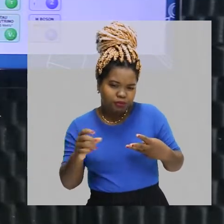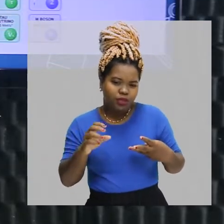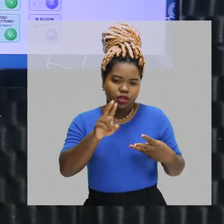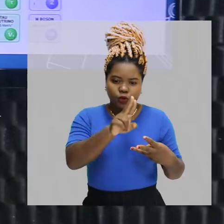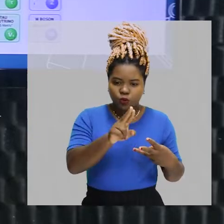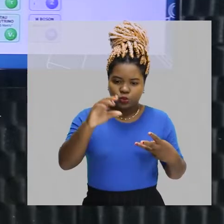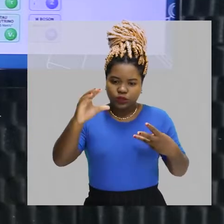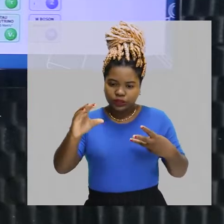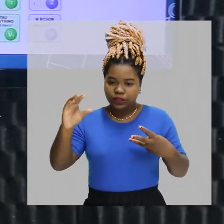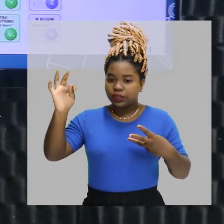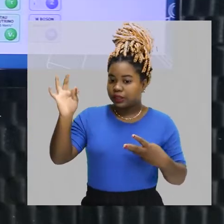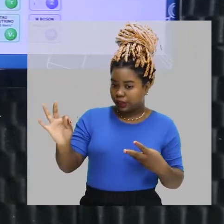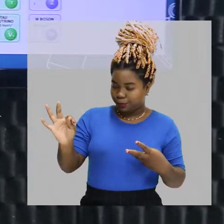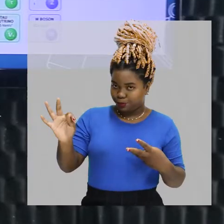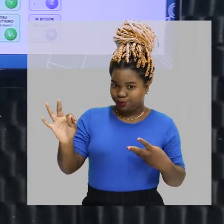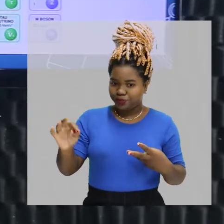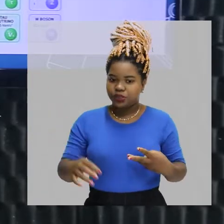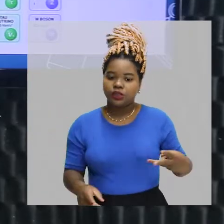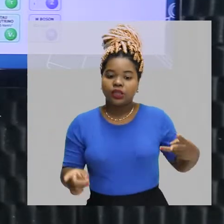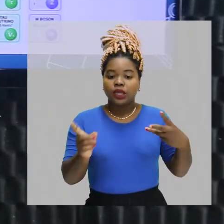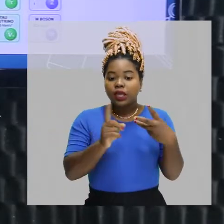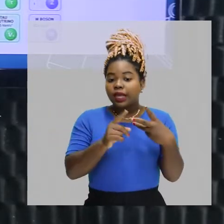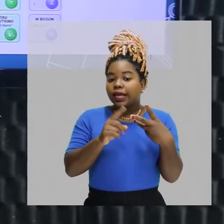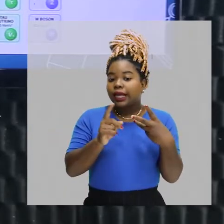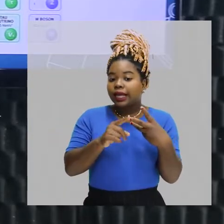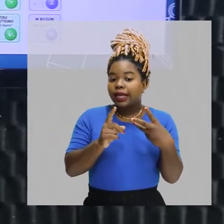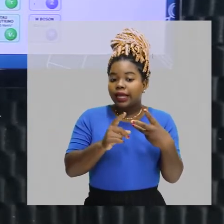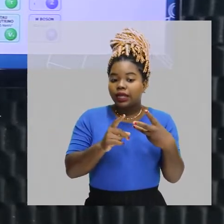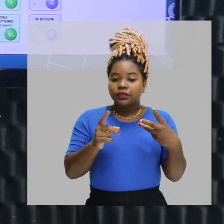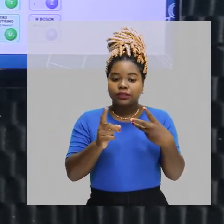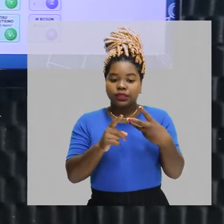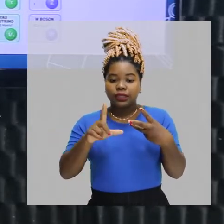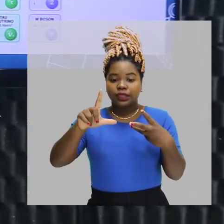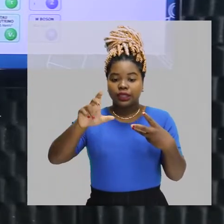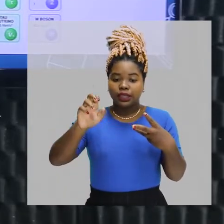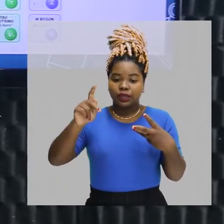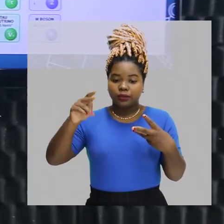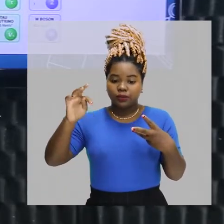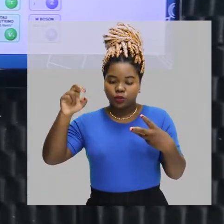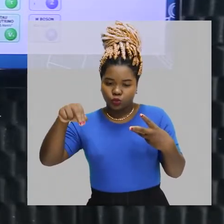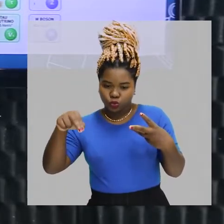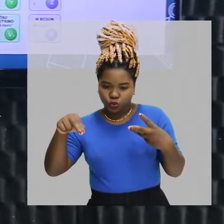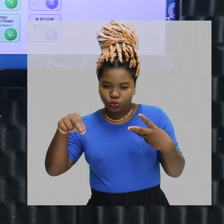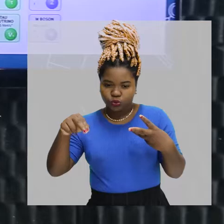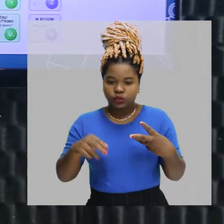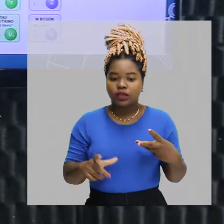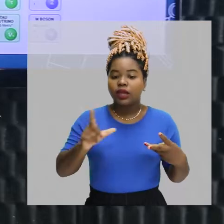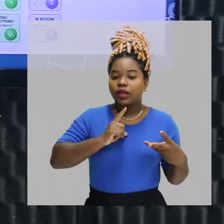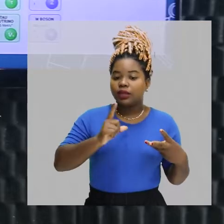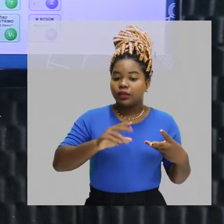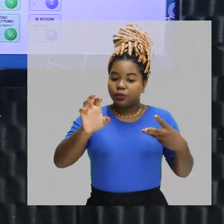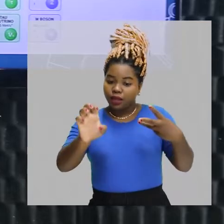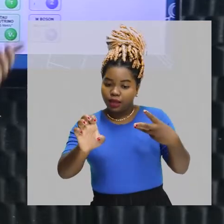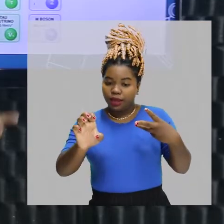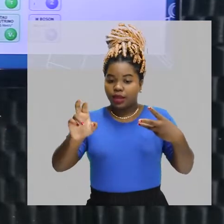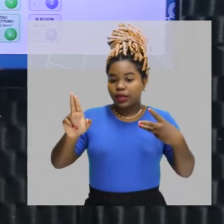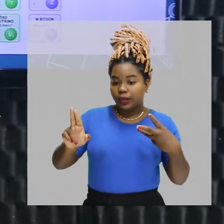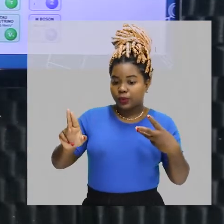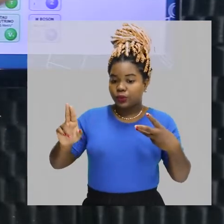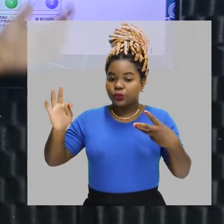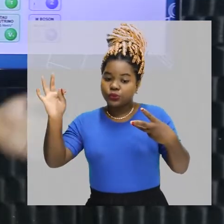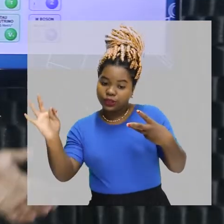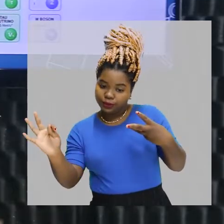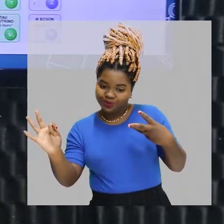nomes. Nós temos os leptons, os elétrons, os muons, o tal, certo? E nós temos aqui, né, o eletroneutrino, o